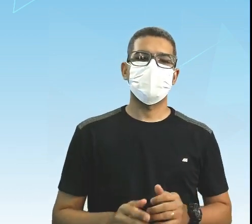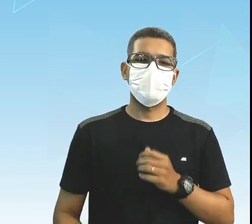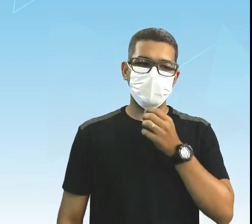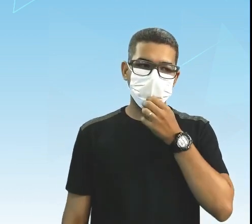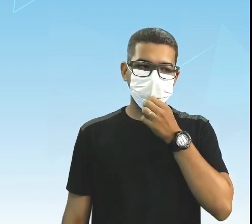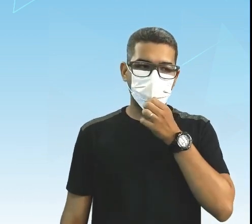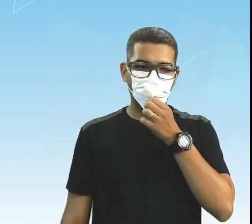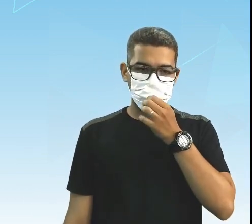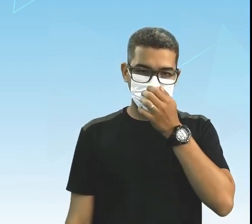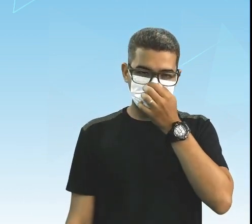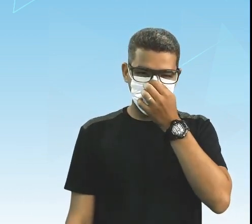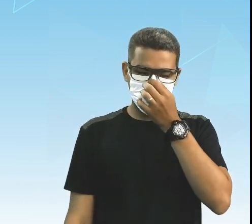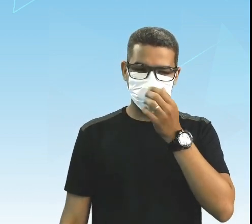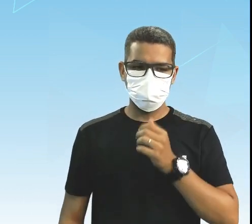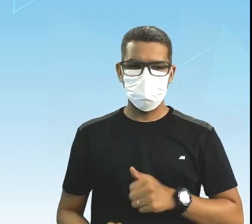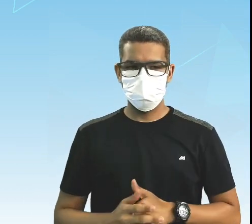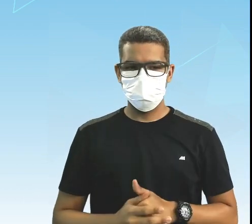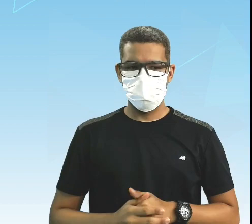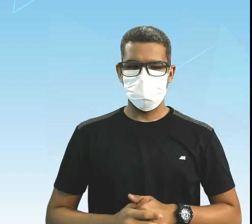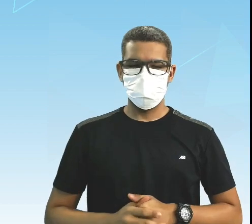vai liberar, certo?